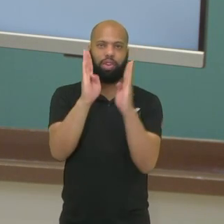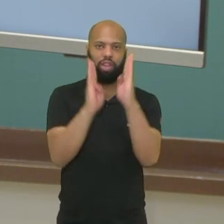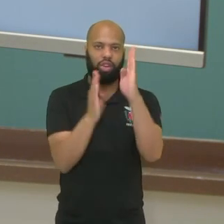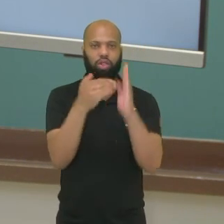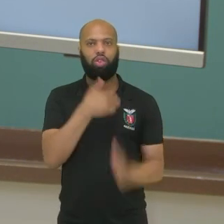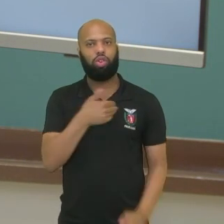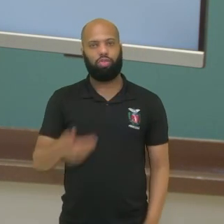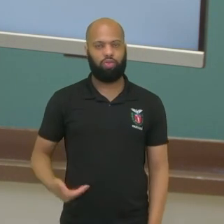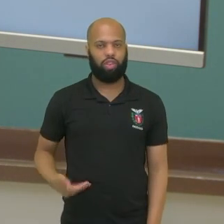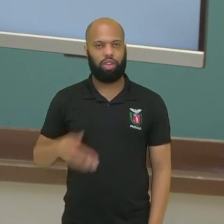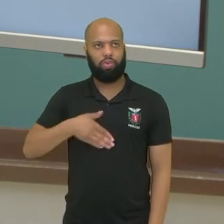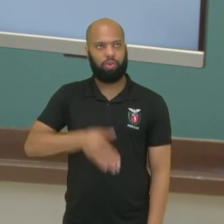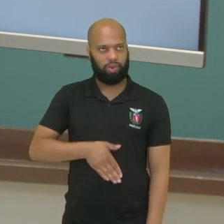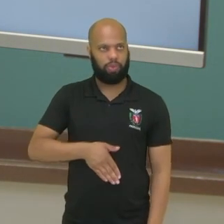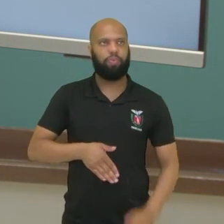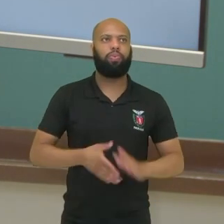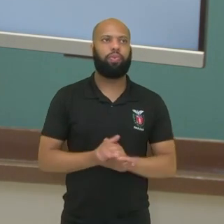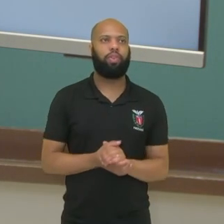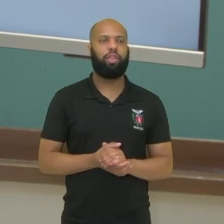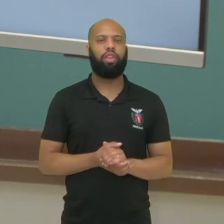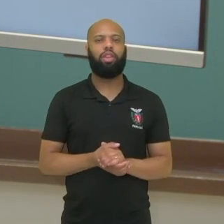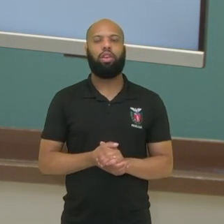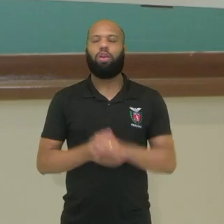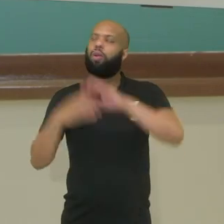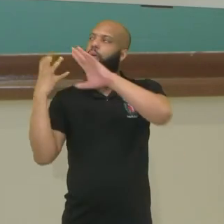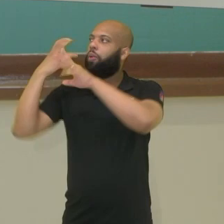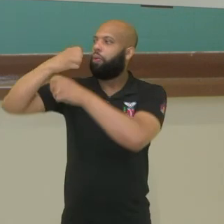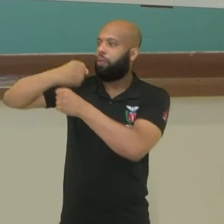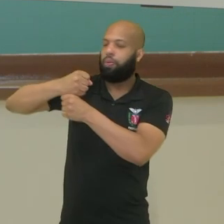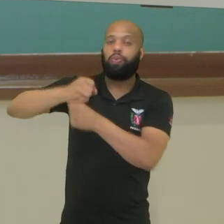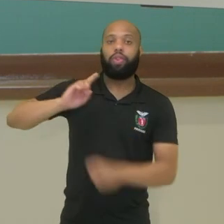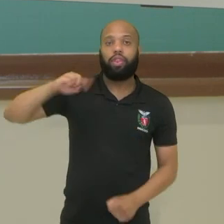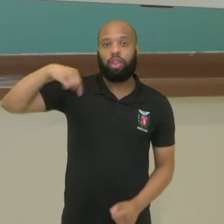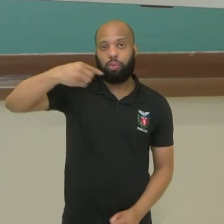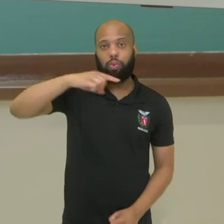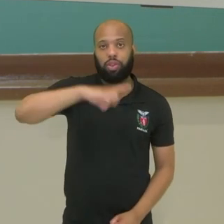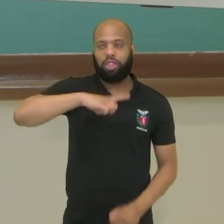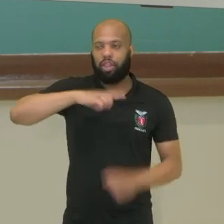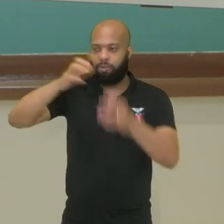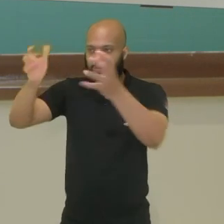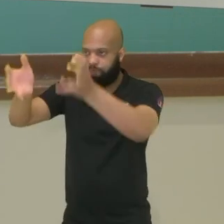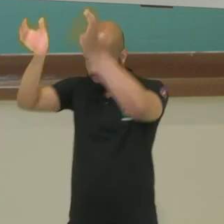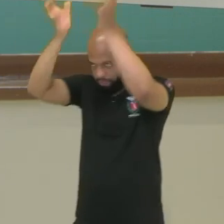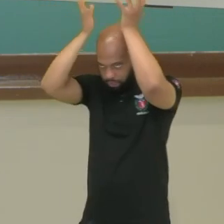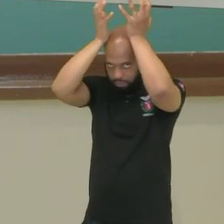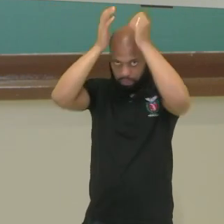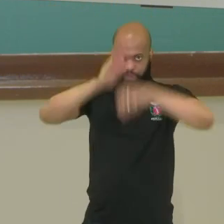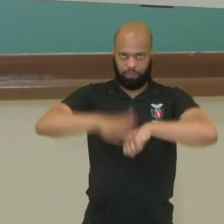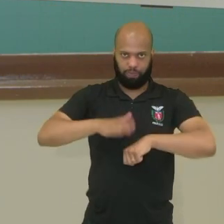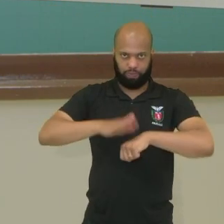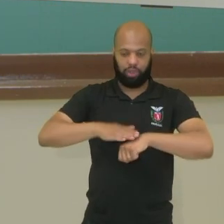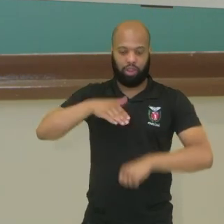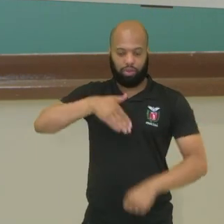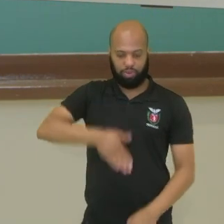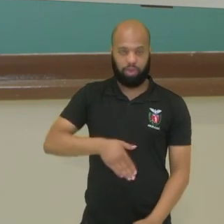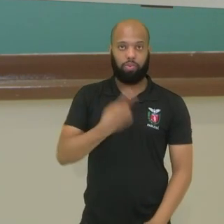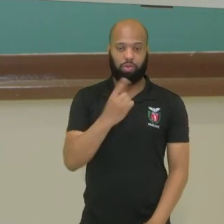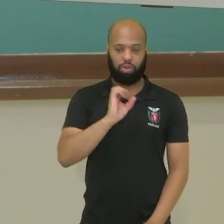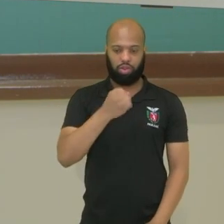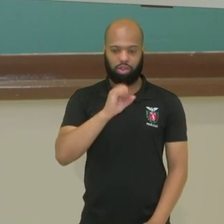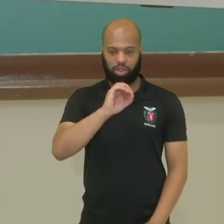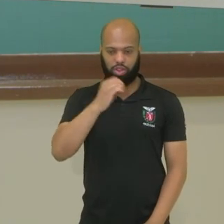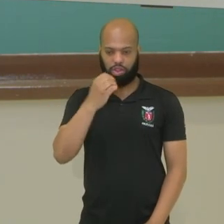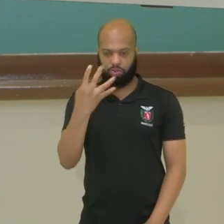governo de Napoleão Bonaparte. Então aqui, pessoal, após a coroação de Napoleão Bonaparte, em 1804, né,